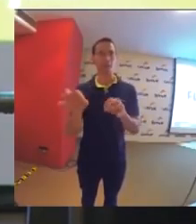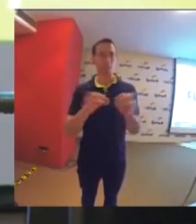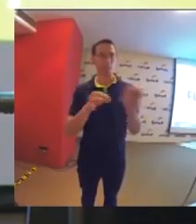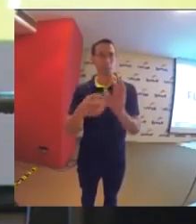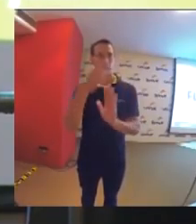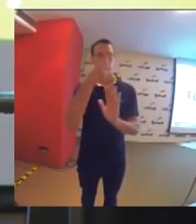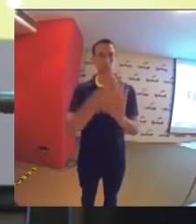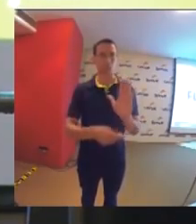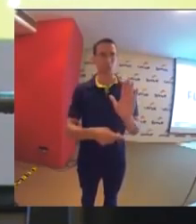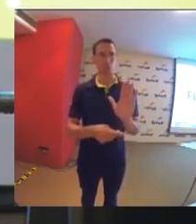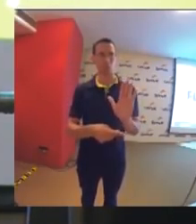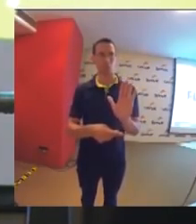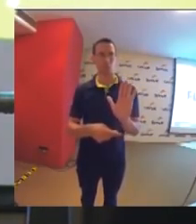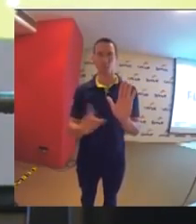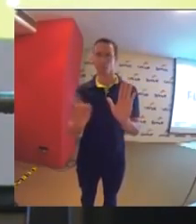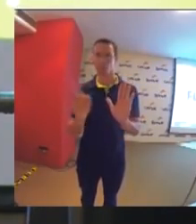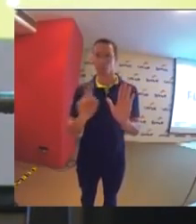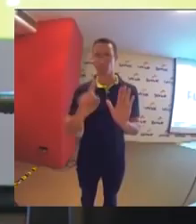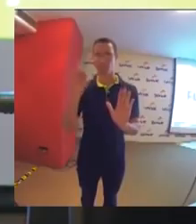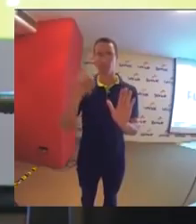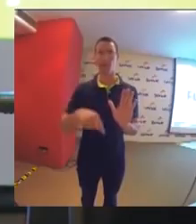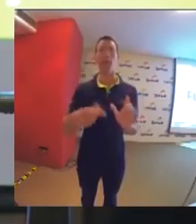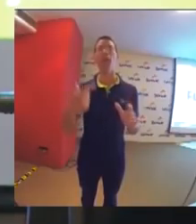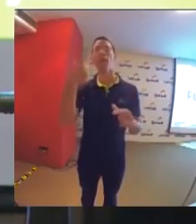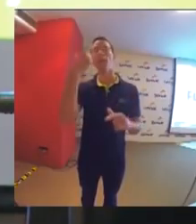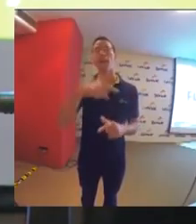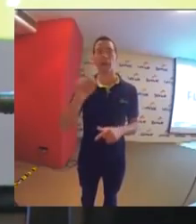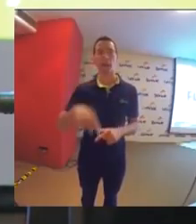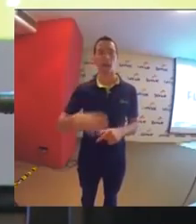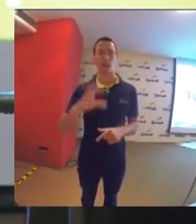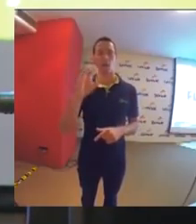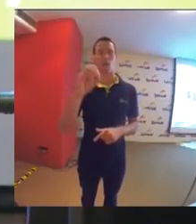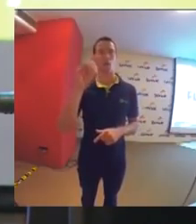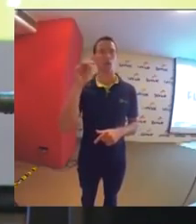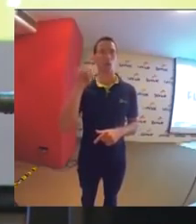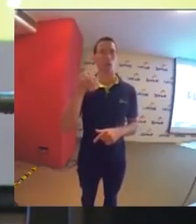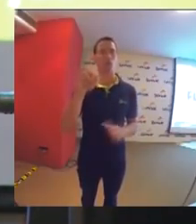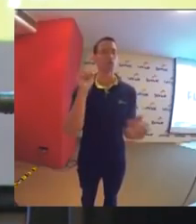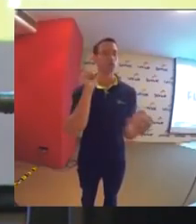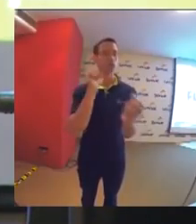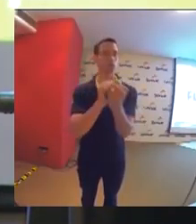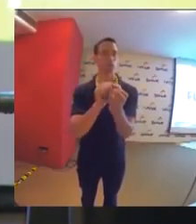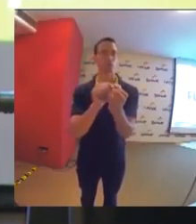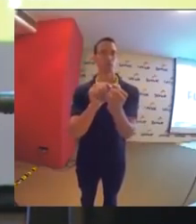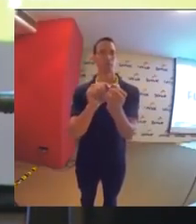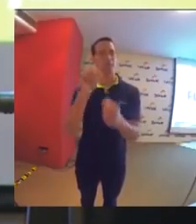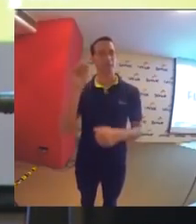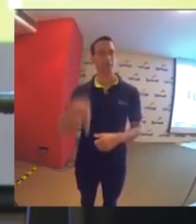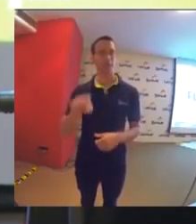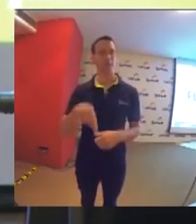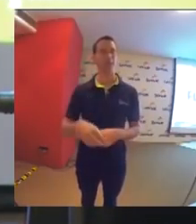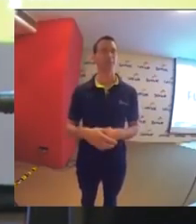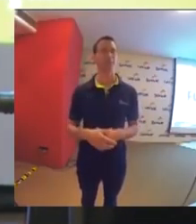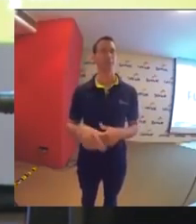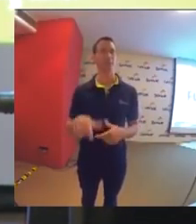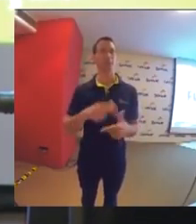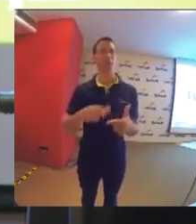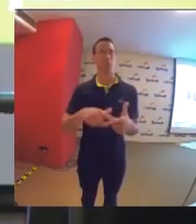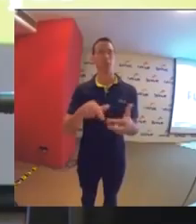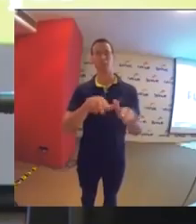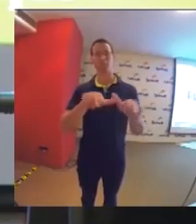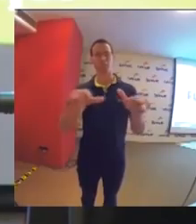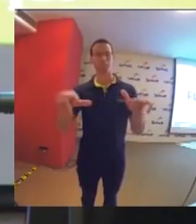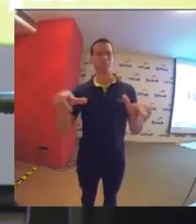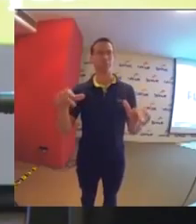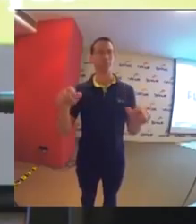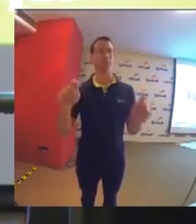Existe para construir projetos com. A partir de necessidades, desejos, problemas, sonhos, que podem ser pessoais